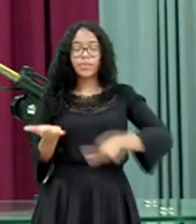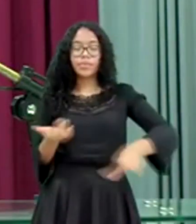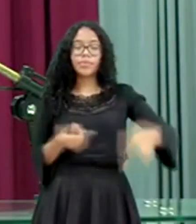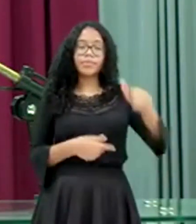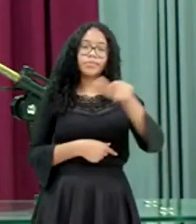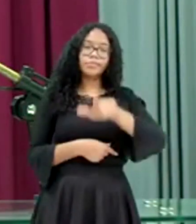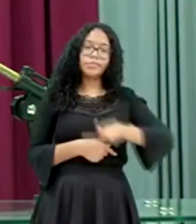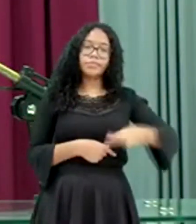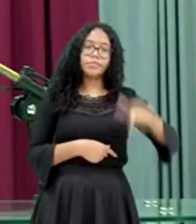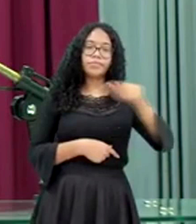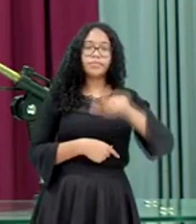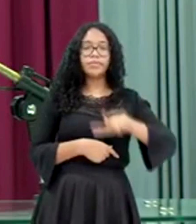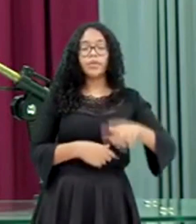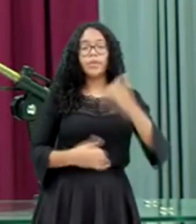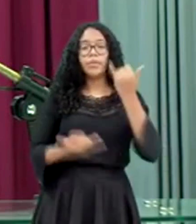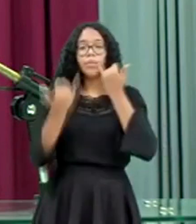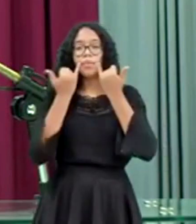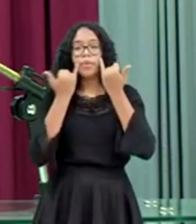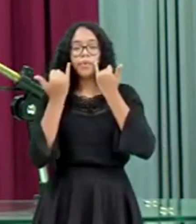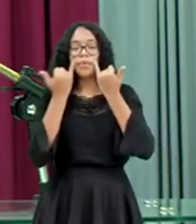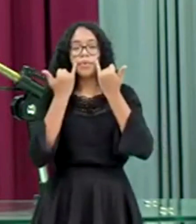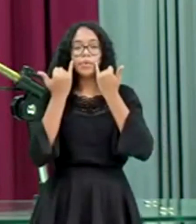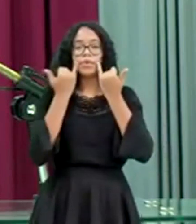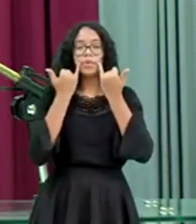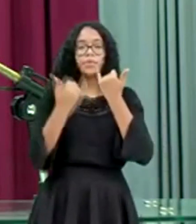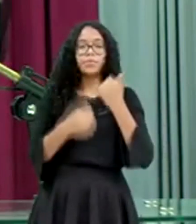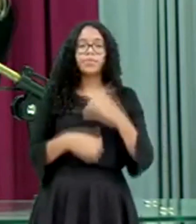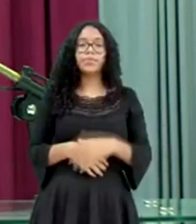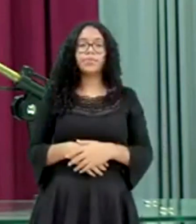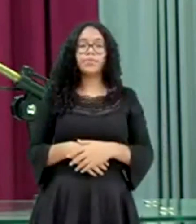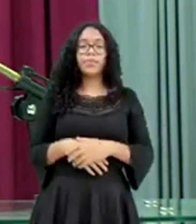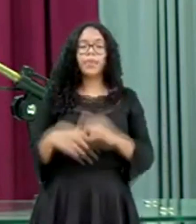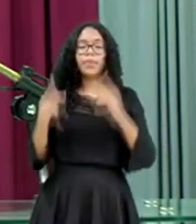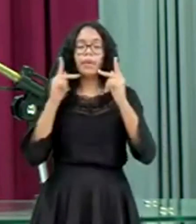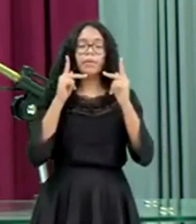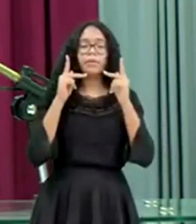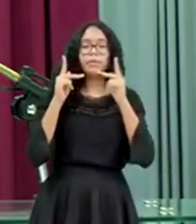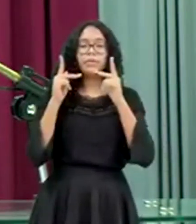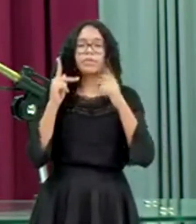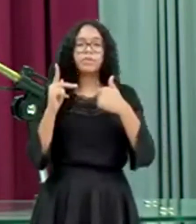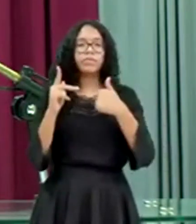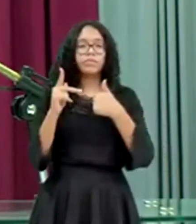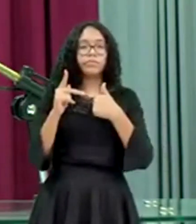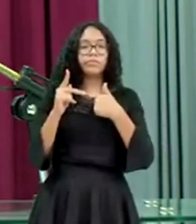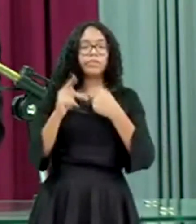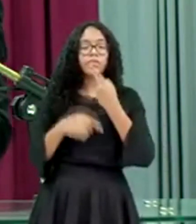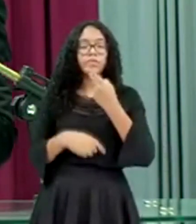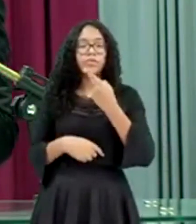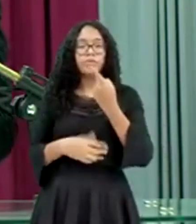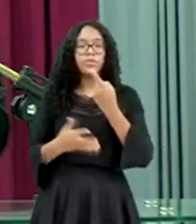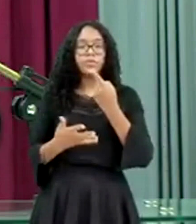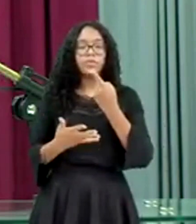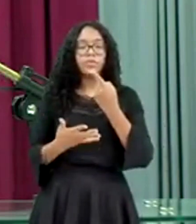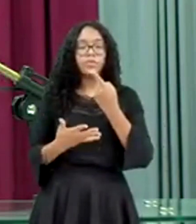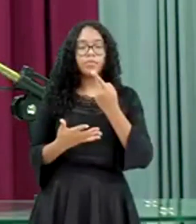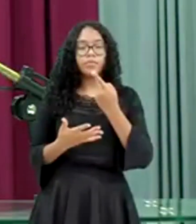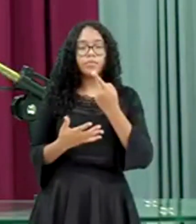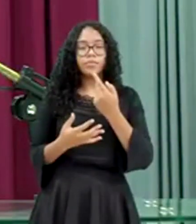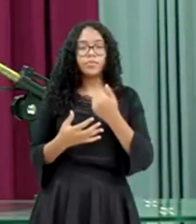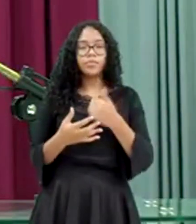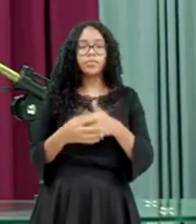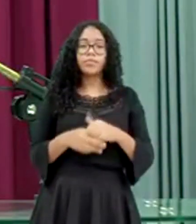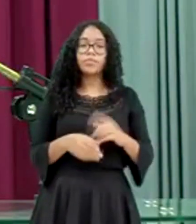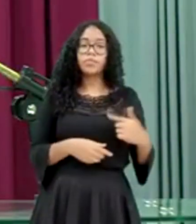uma mensagem como esta que eu estou pregando, mas não está querendo ver, não está querendo enxergar. Não,